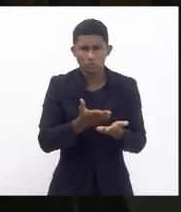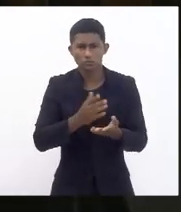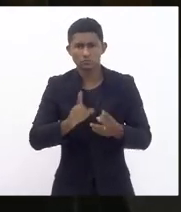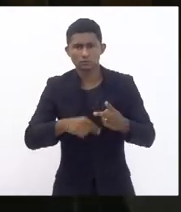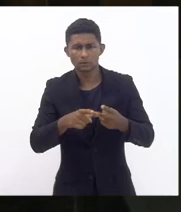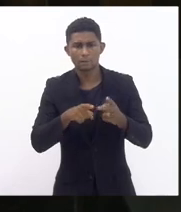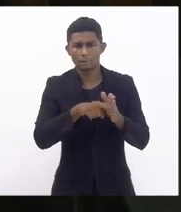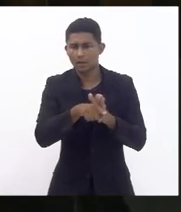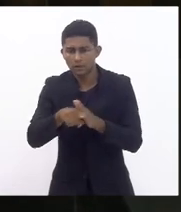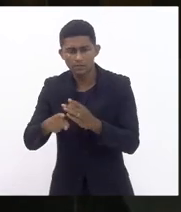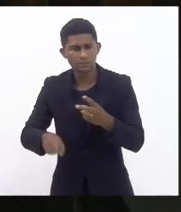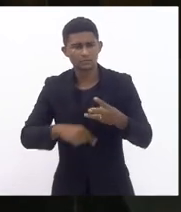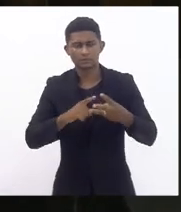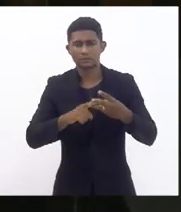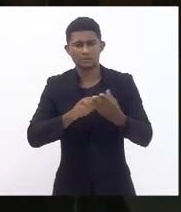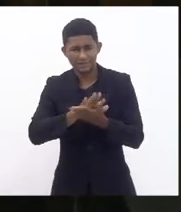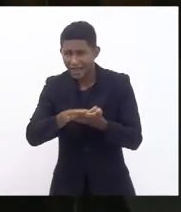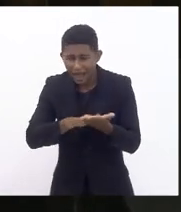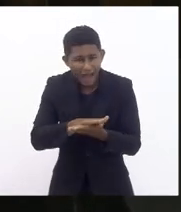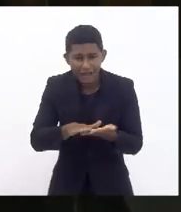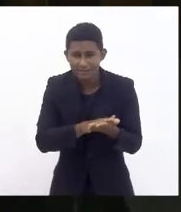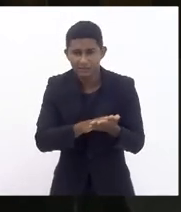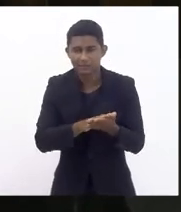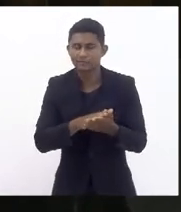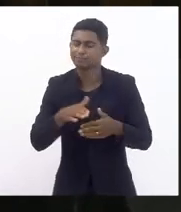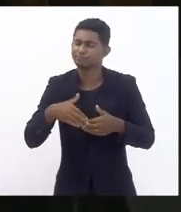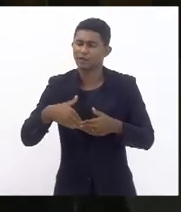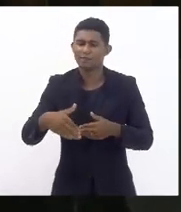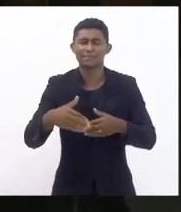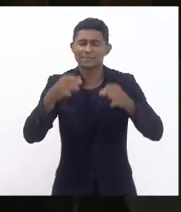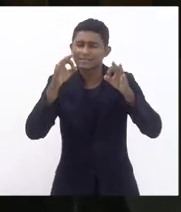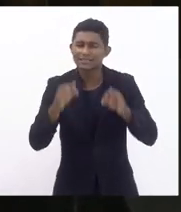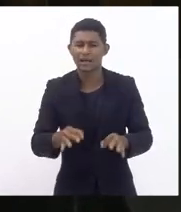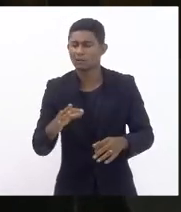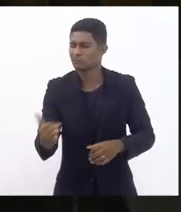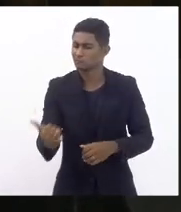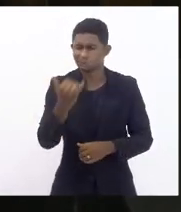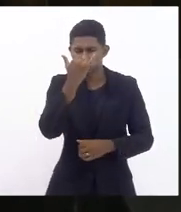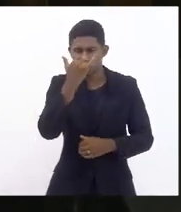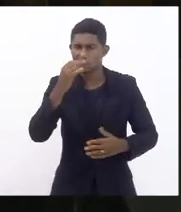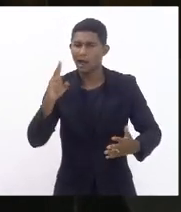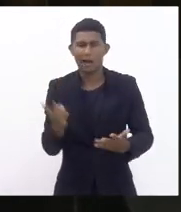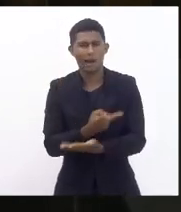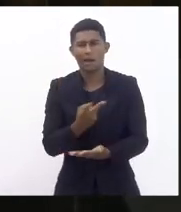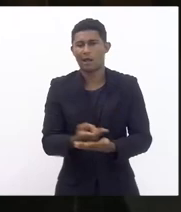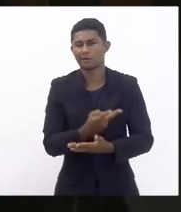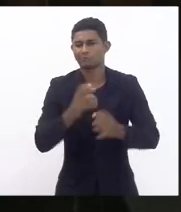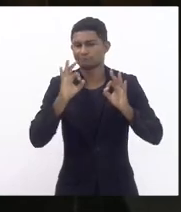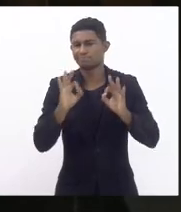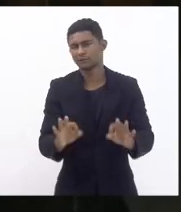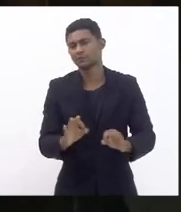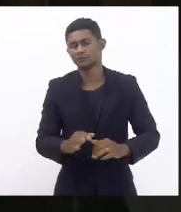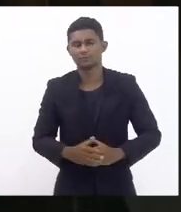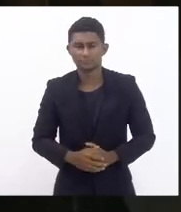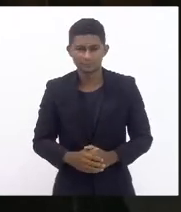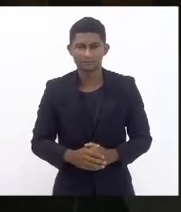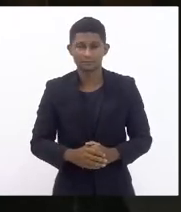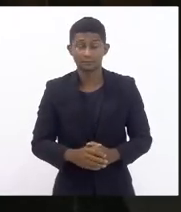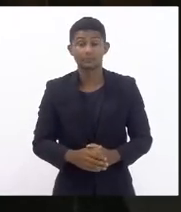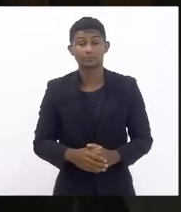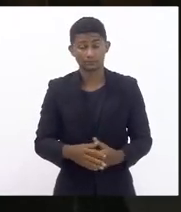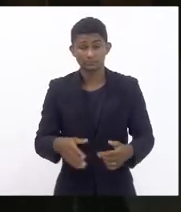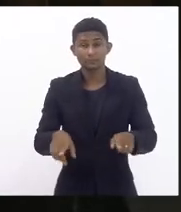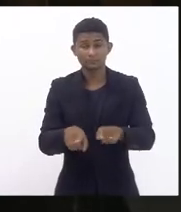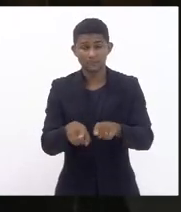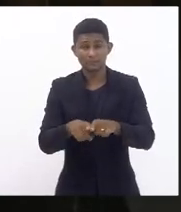é certo que vai dar errado. É certo que vai dar errado. E nós estamos num